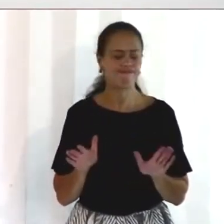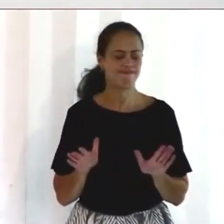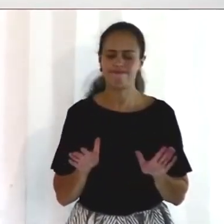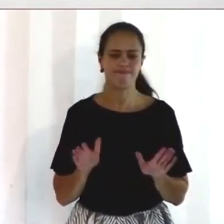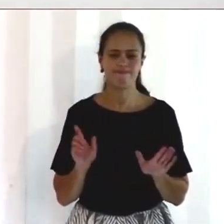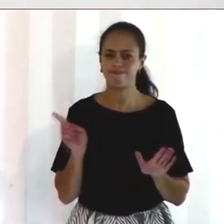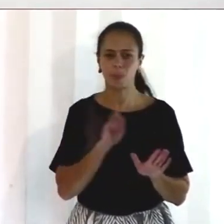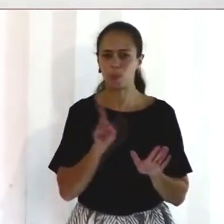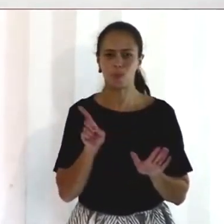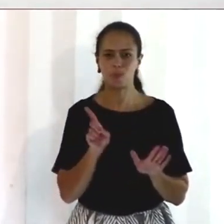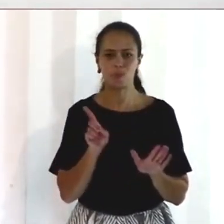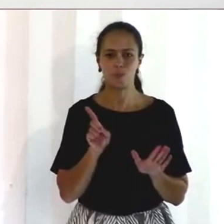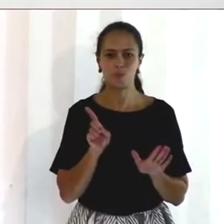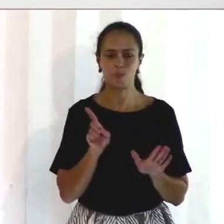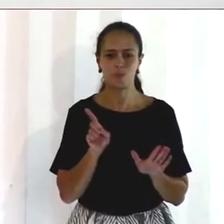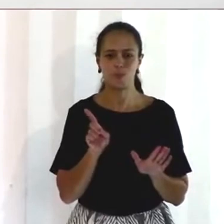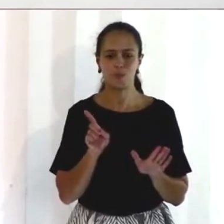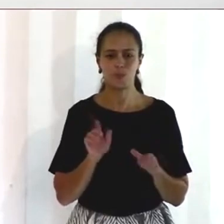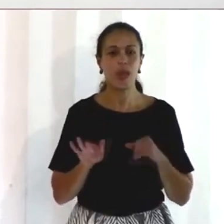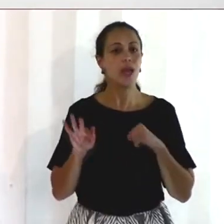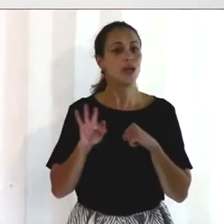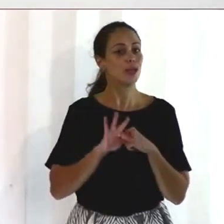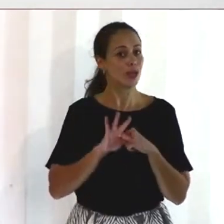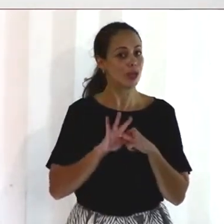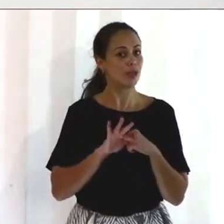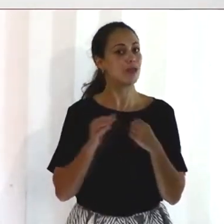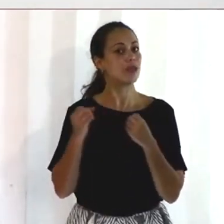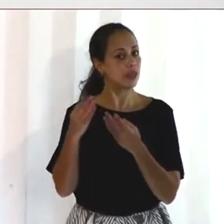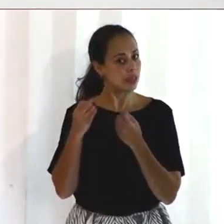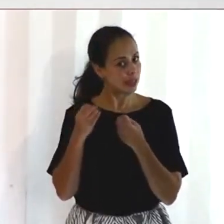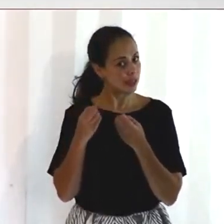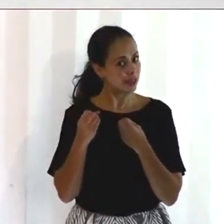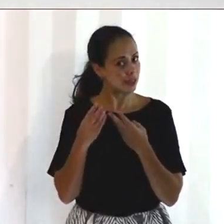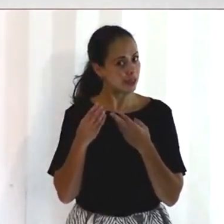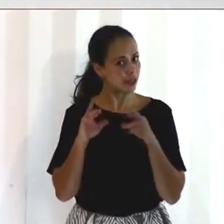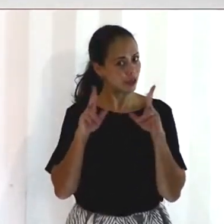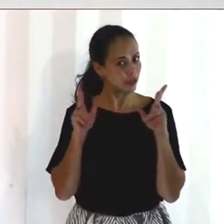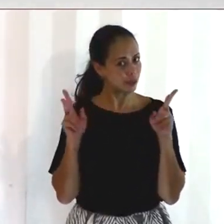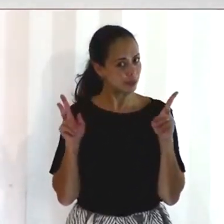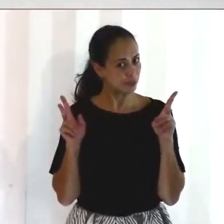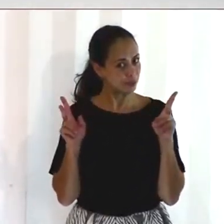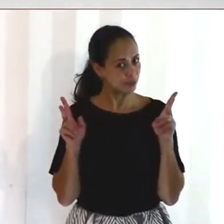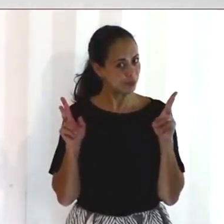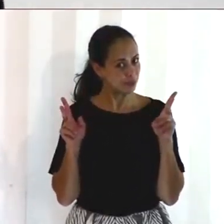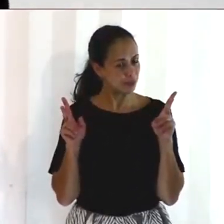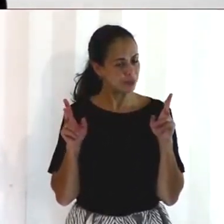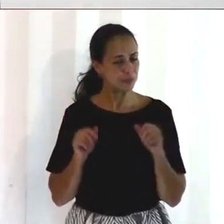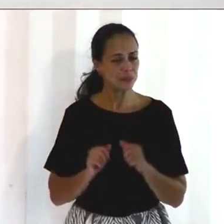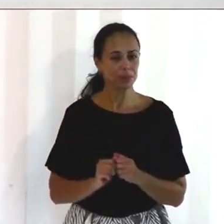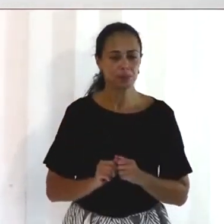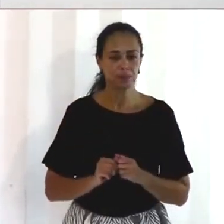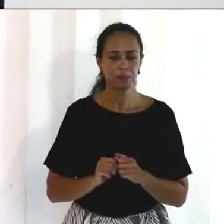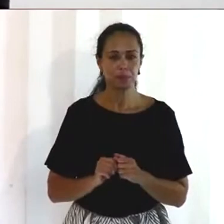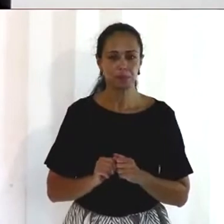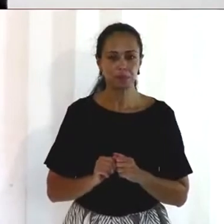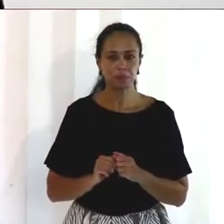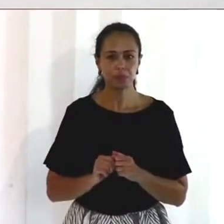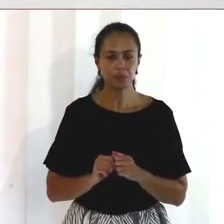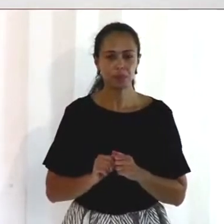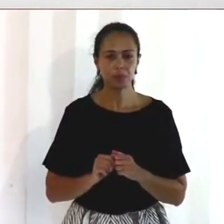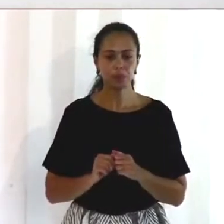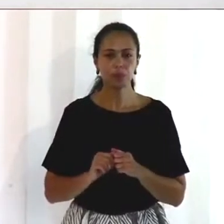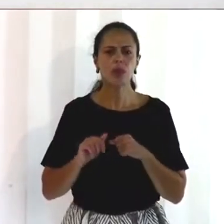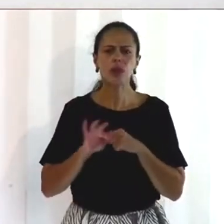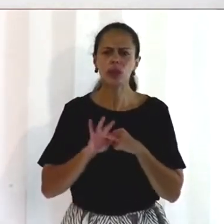assim. Não é o que Tiago ensina. Tiago diz, inclusive, está abordando uma questão prática lá daquele momento, que